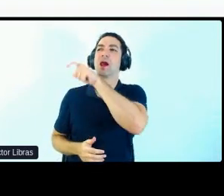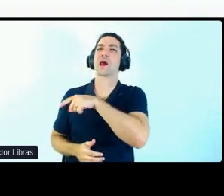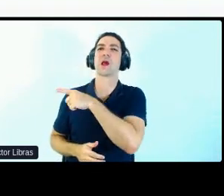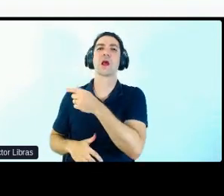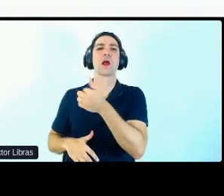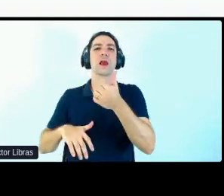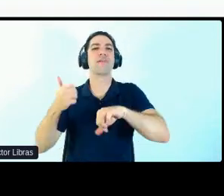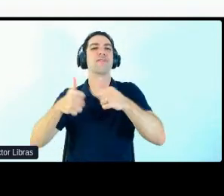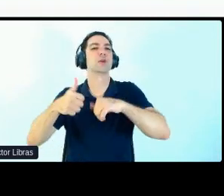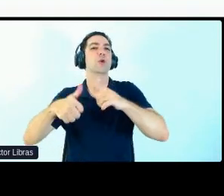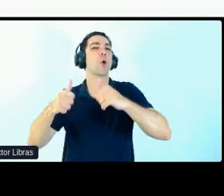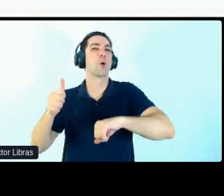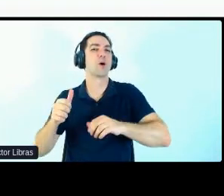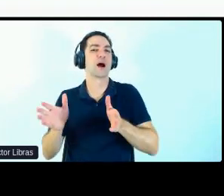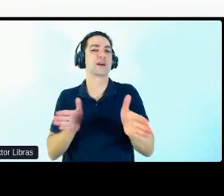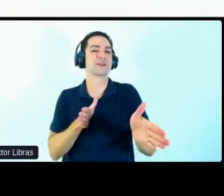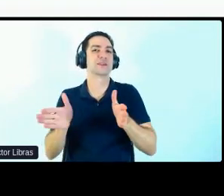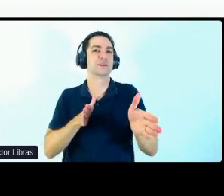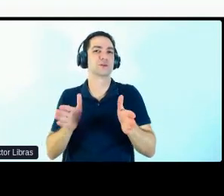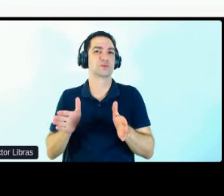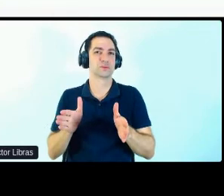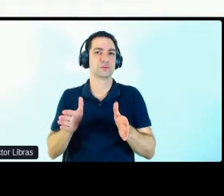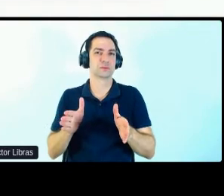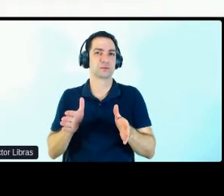fez é o melhor? Aliás,